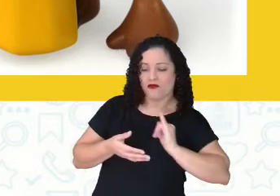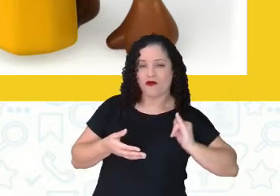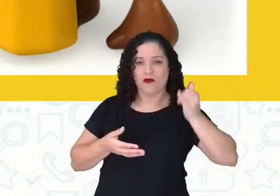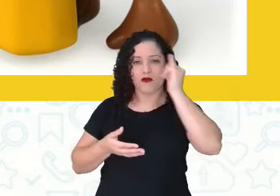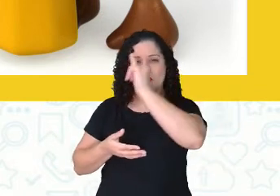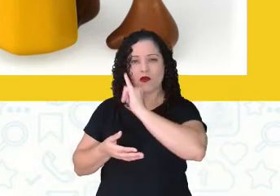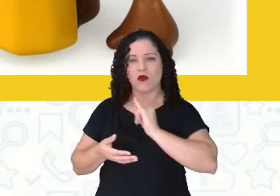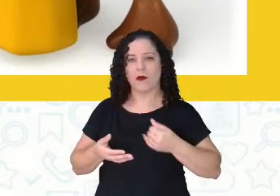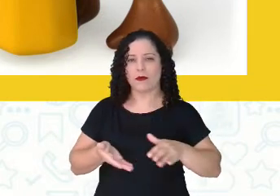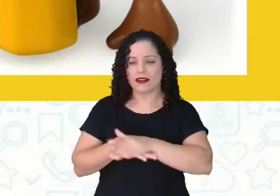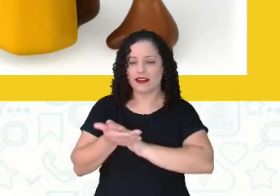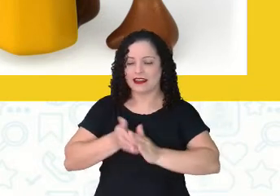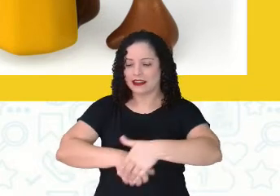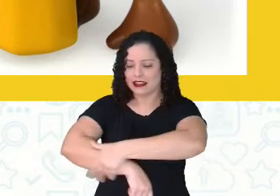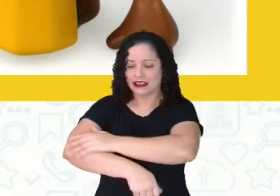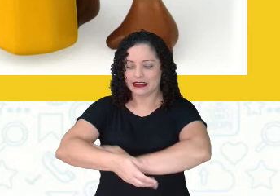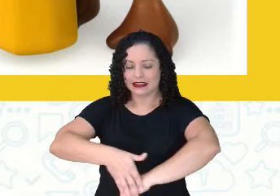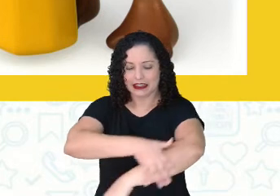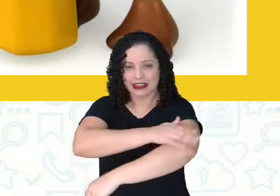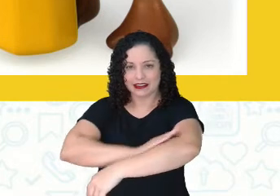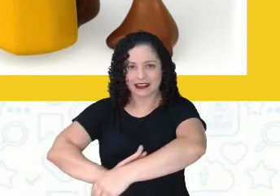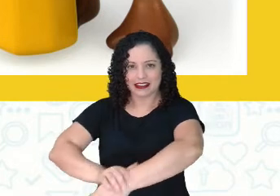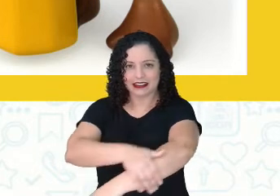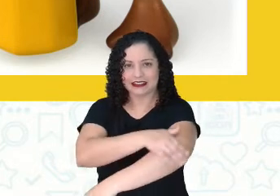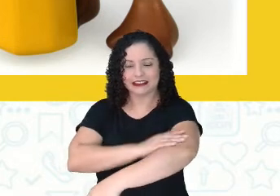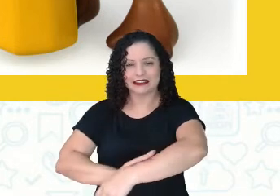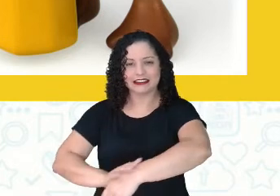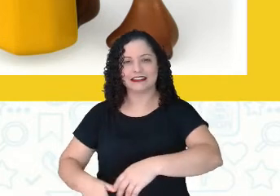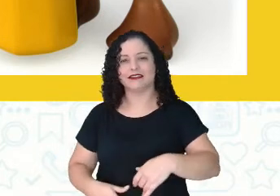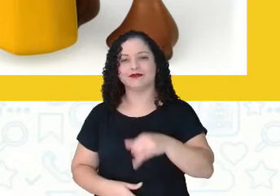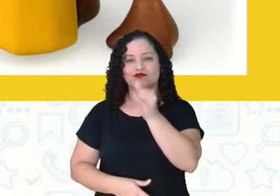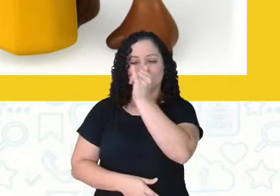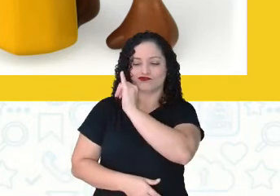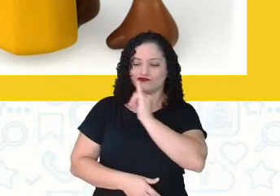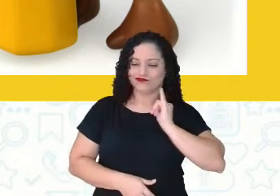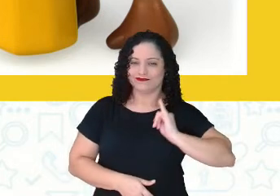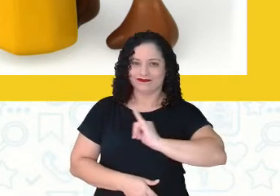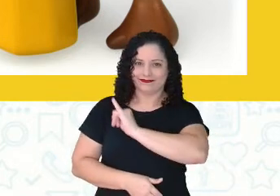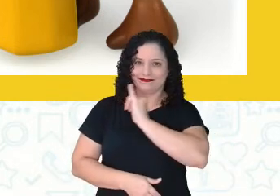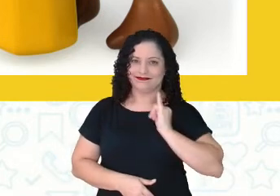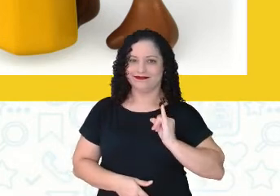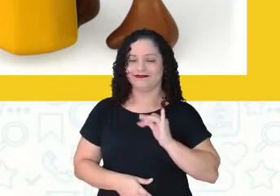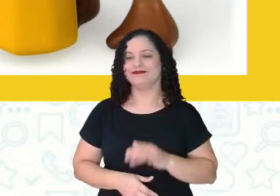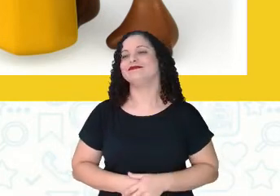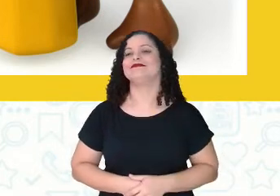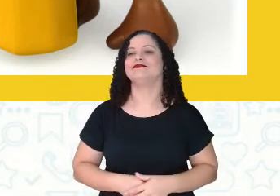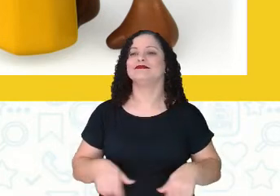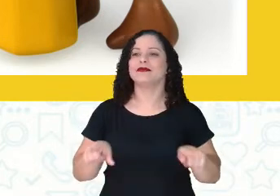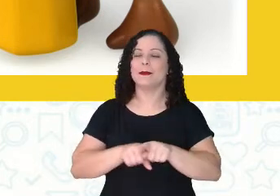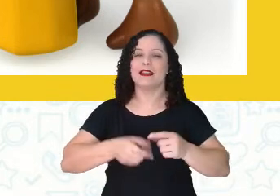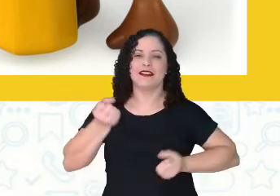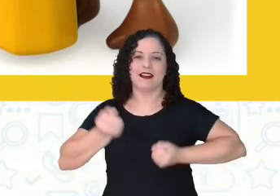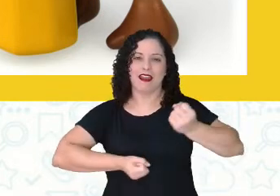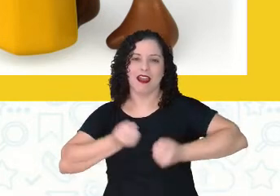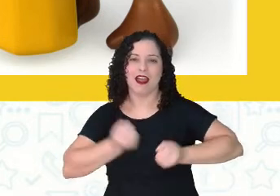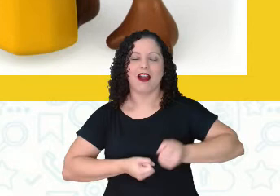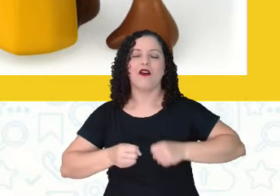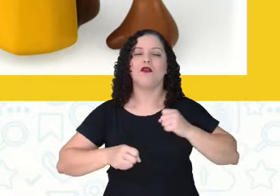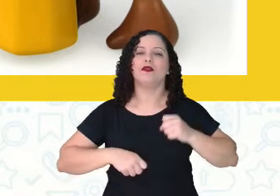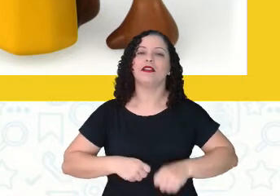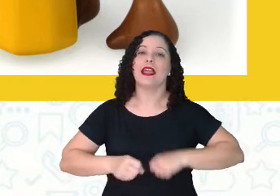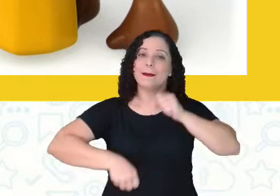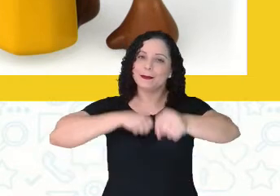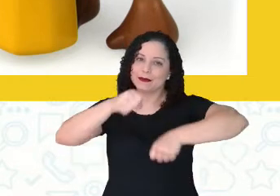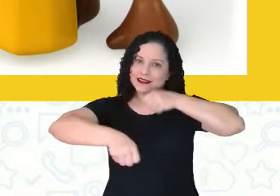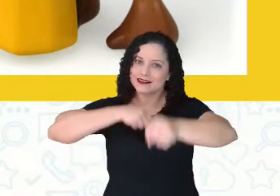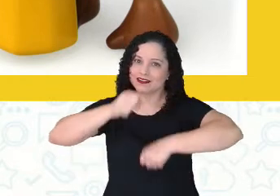Qual o hiperônimo? Cosmético. Né? Cosmético. E aí, carro, bicicleta, moto.